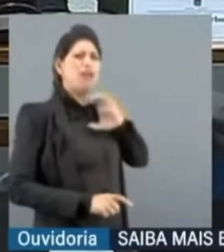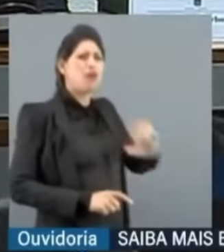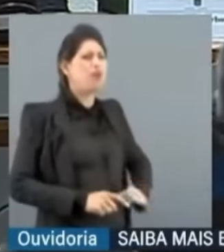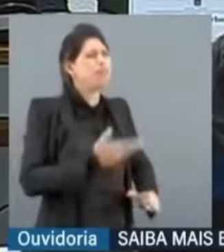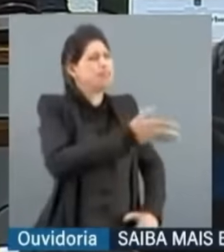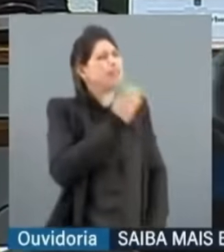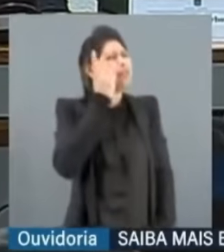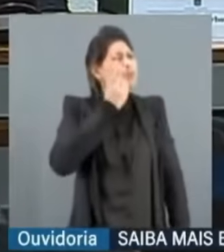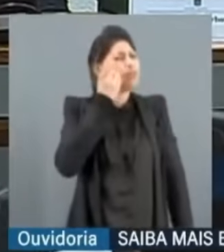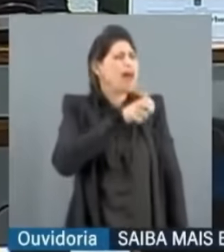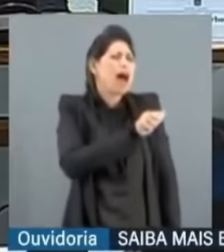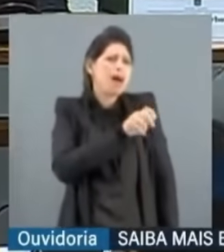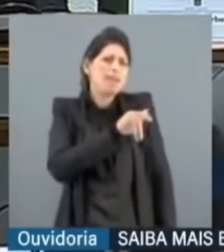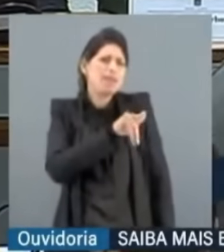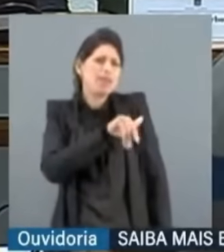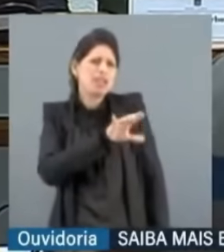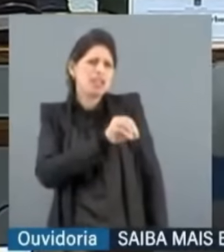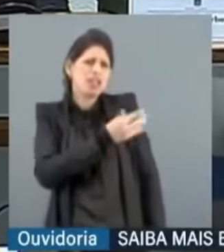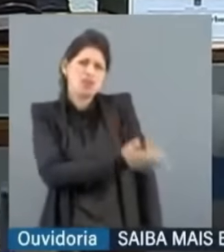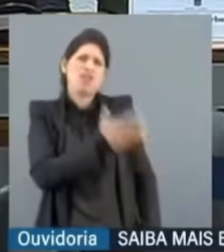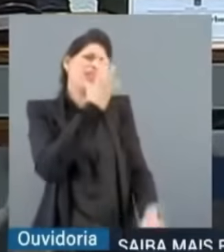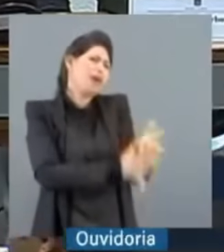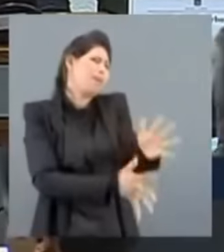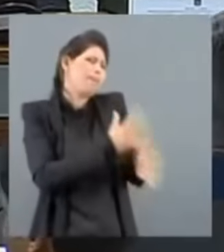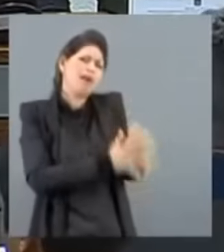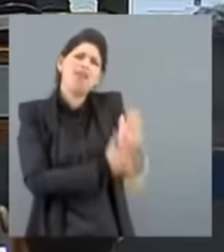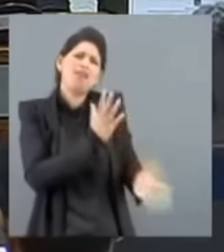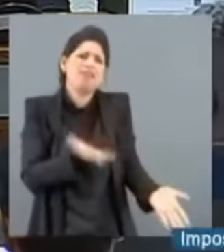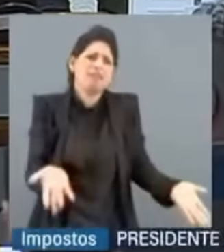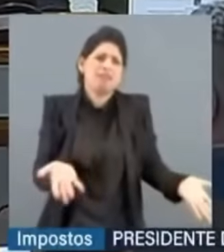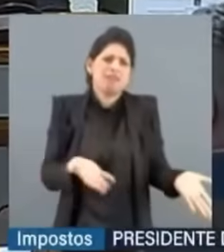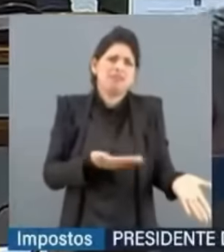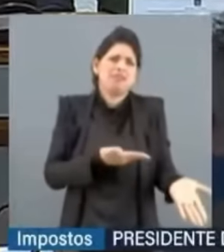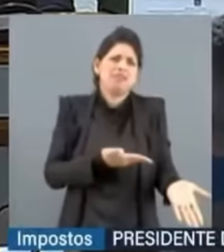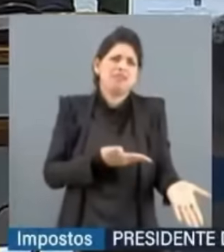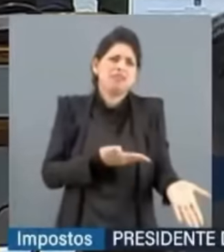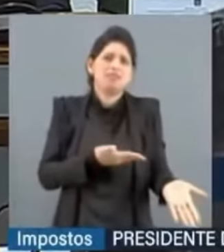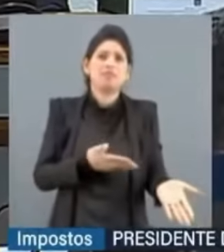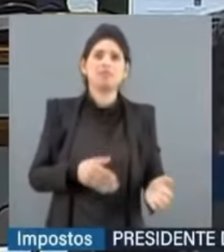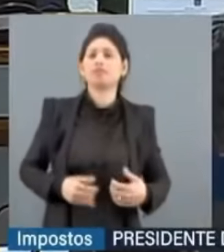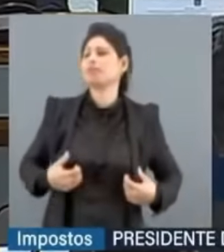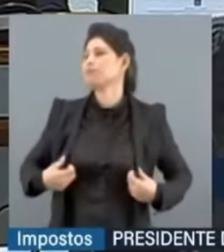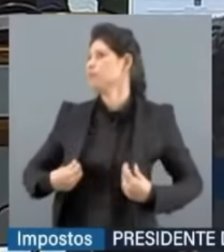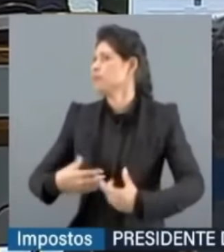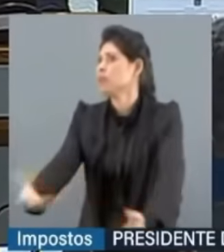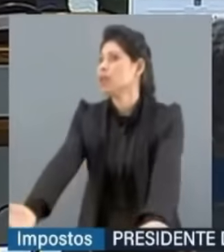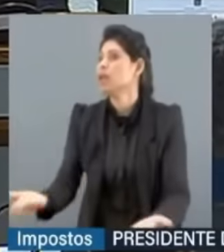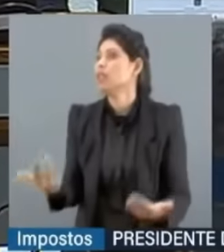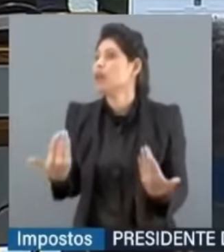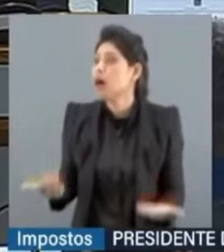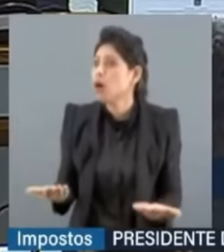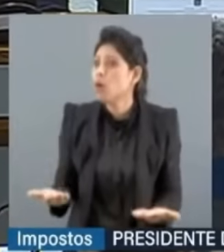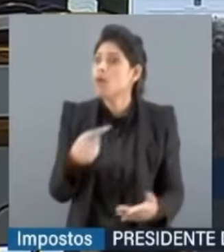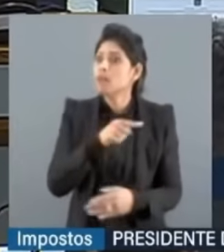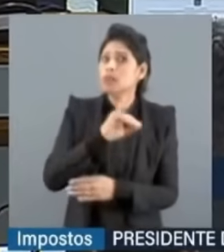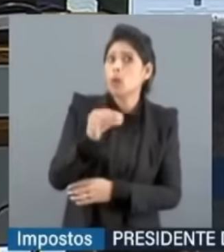Abílio. Então, presidente, eu pediria ao O que senhor o Abílio fez, e aos presidente? colegas Filmou o que colega? dessem pelo menos a